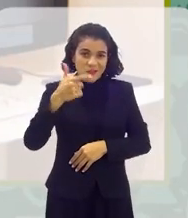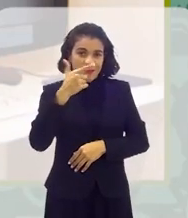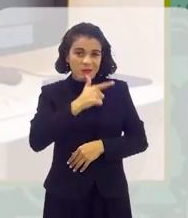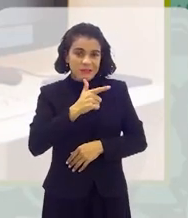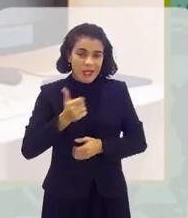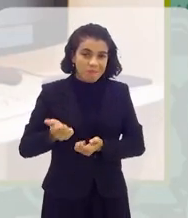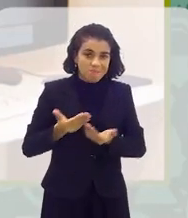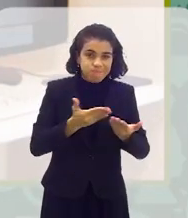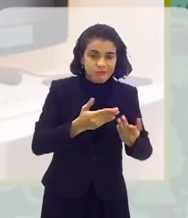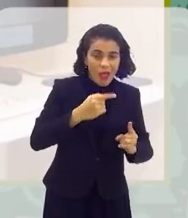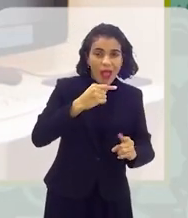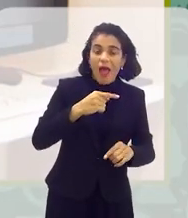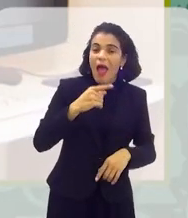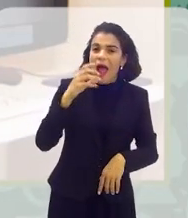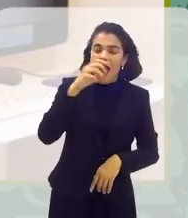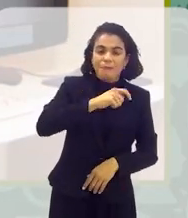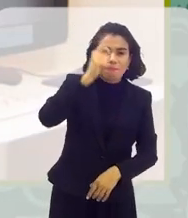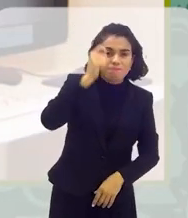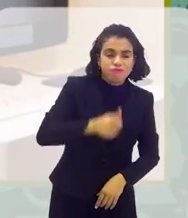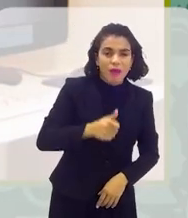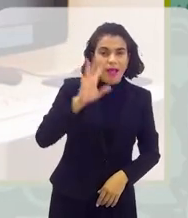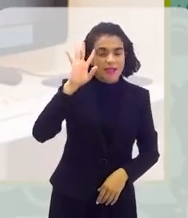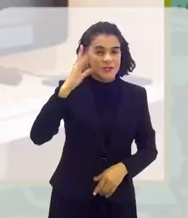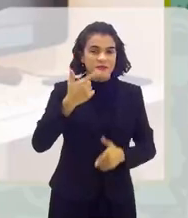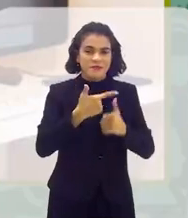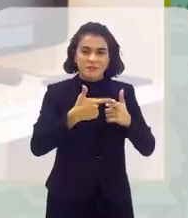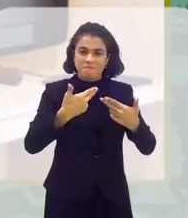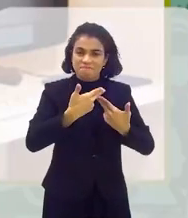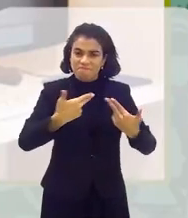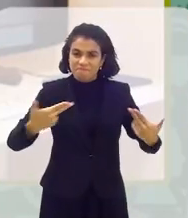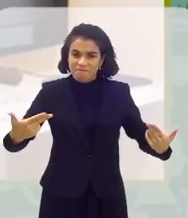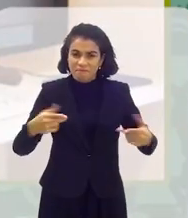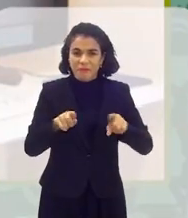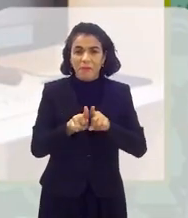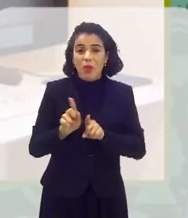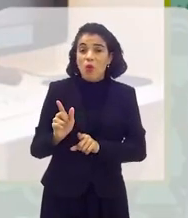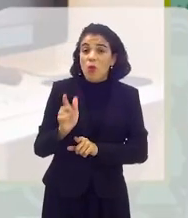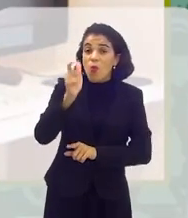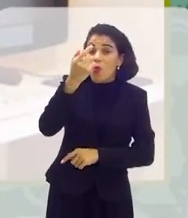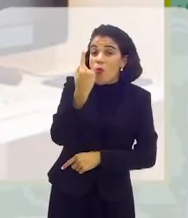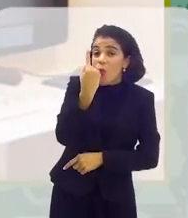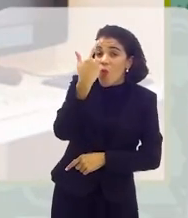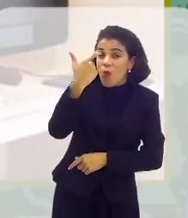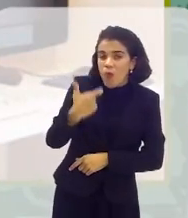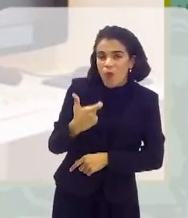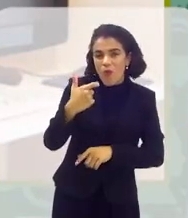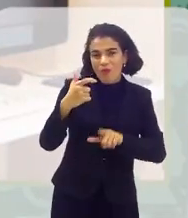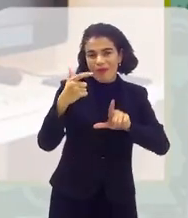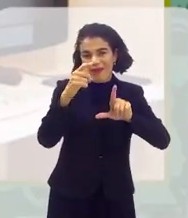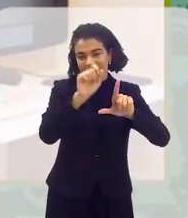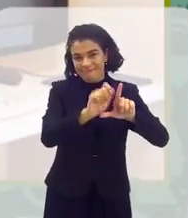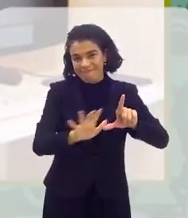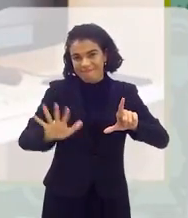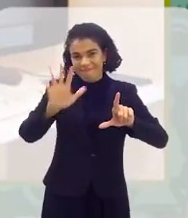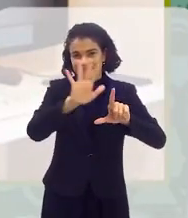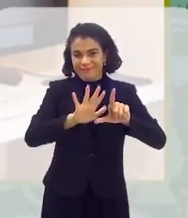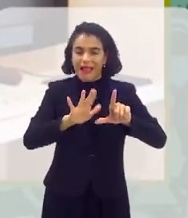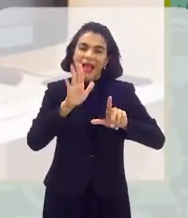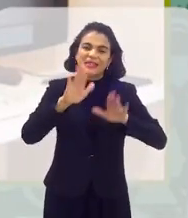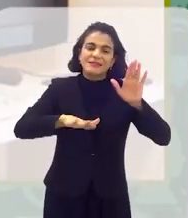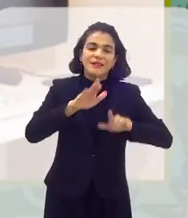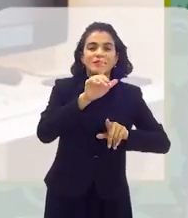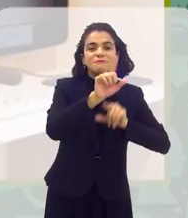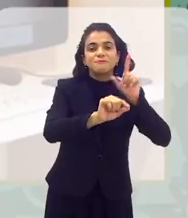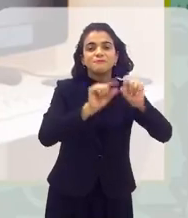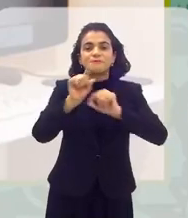conseguem viabilizar e otimizar o tempo e unir muita gente numa única plataforma né de repente um processo seletivo